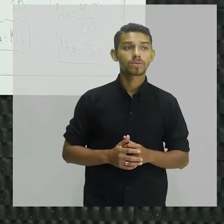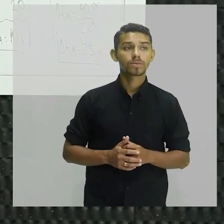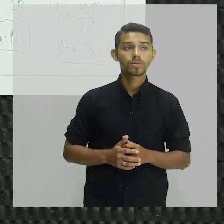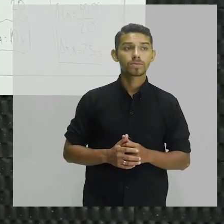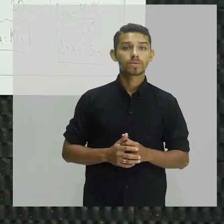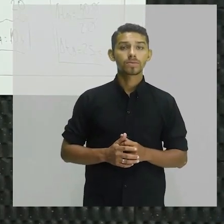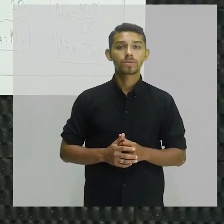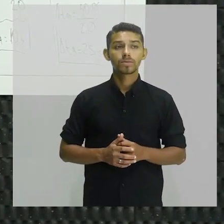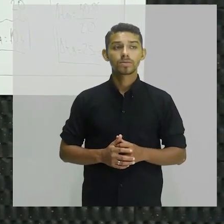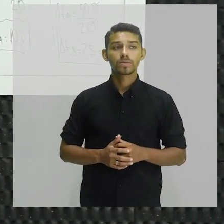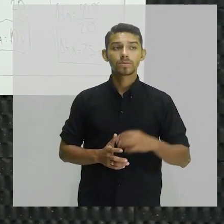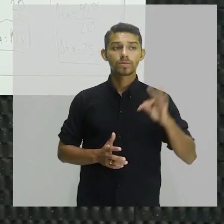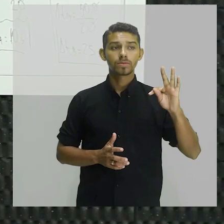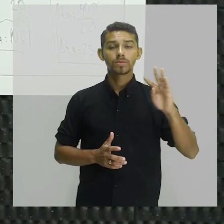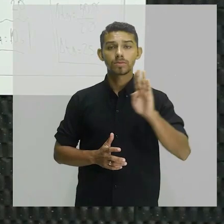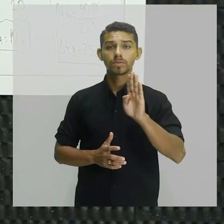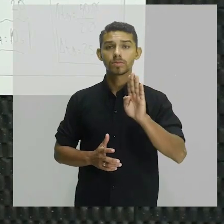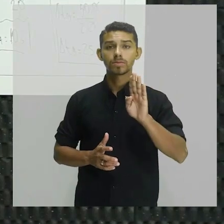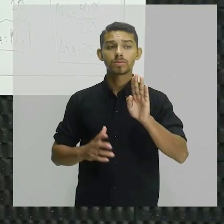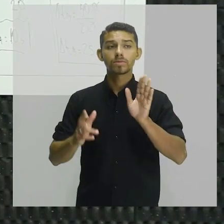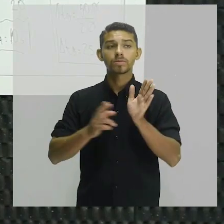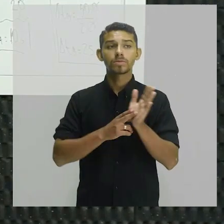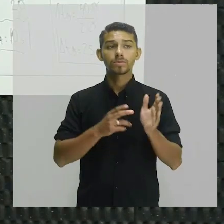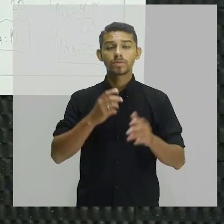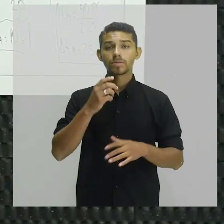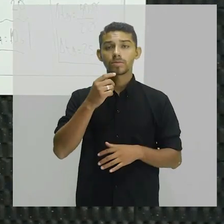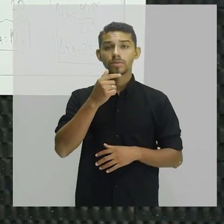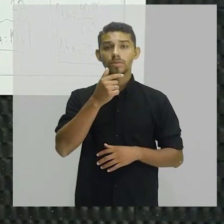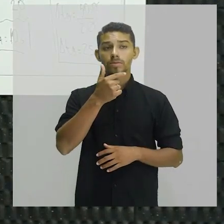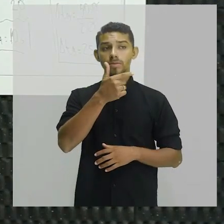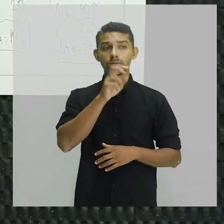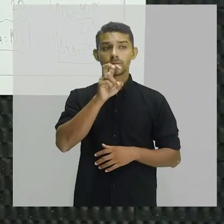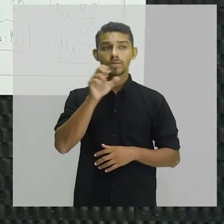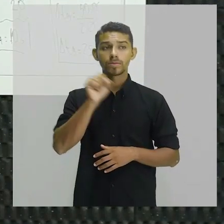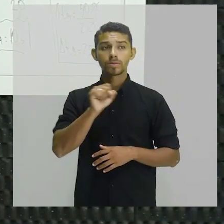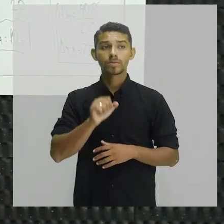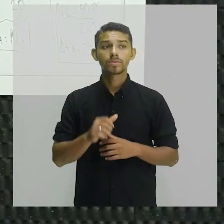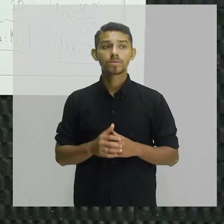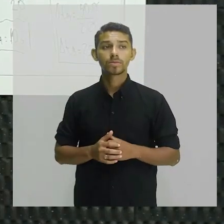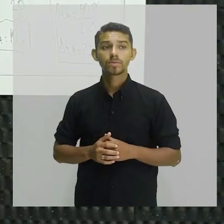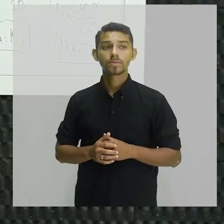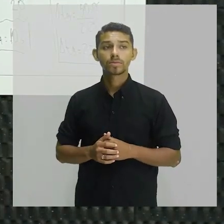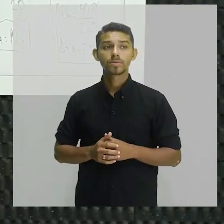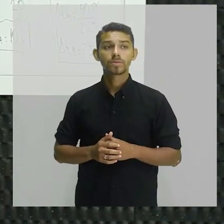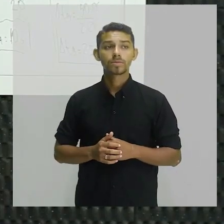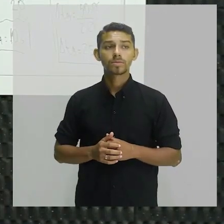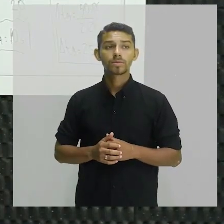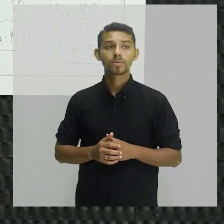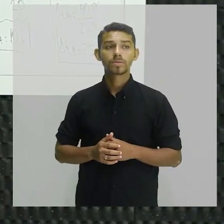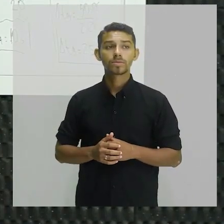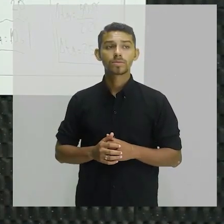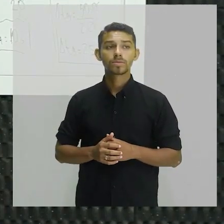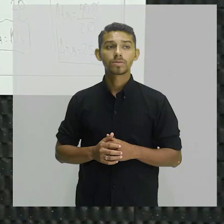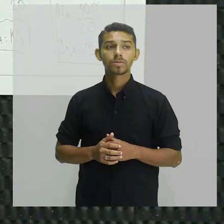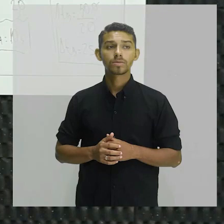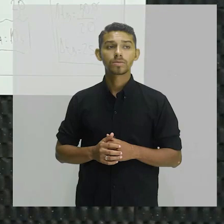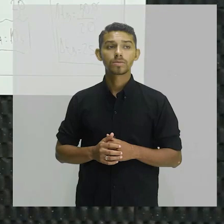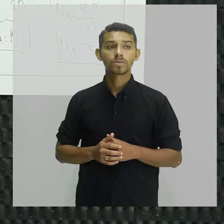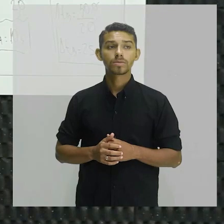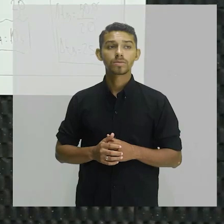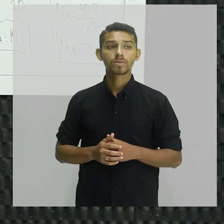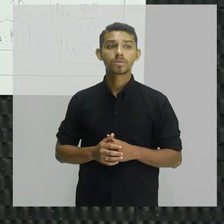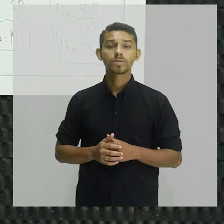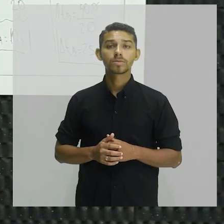tempo para o semáforo B vai ser o quê? Vai ser, ó, 25, né? No caso, 30 mais 25, né?